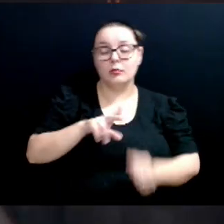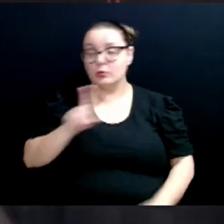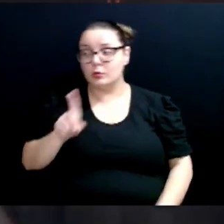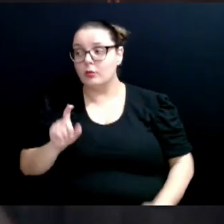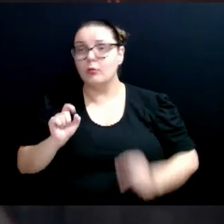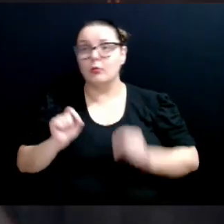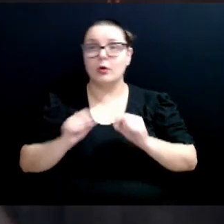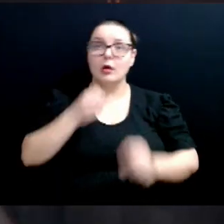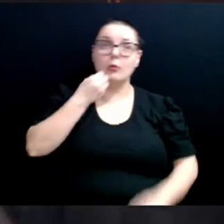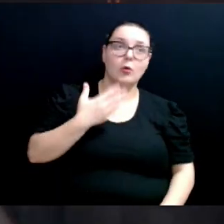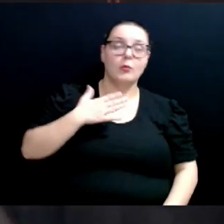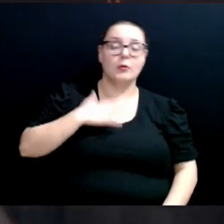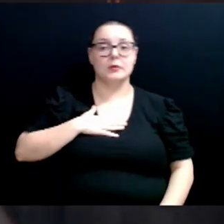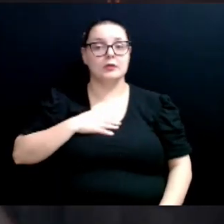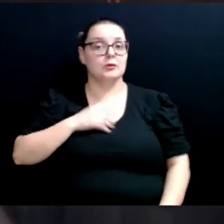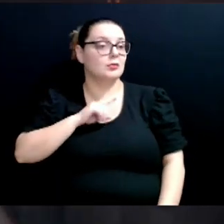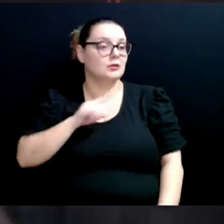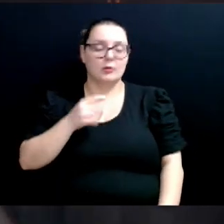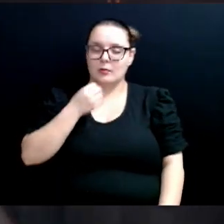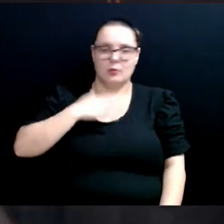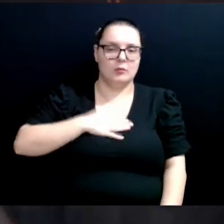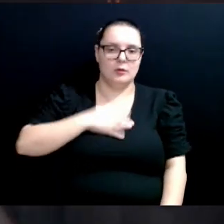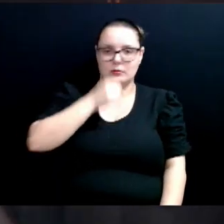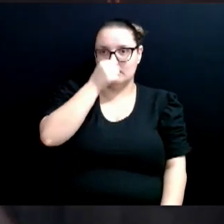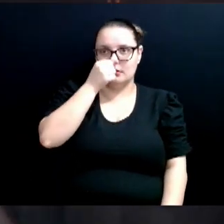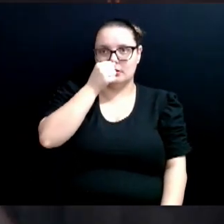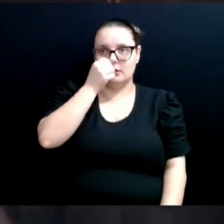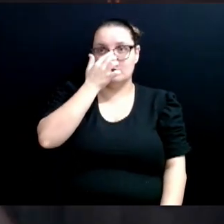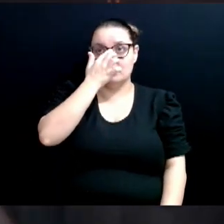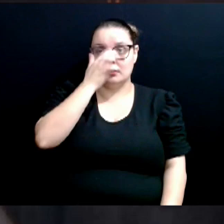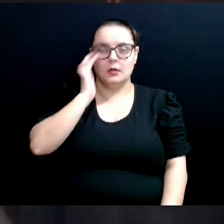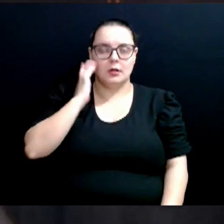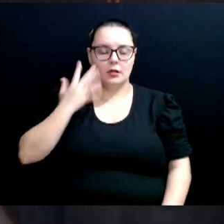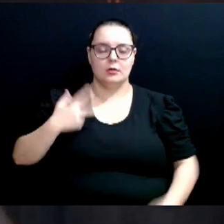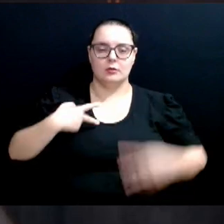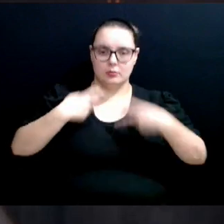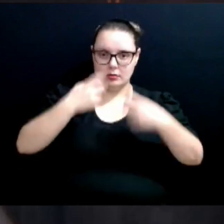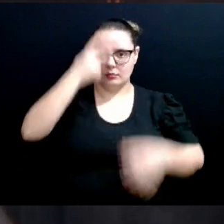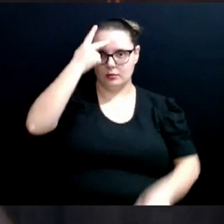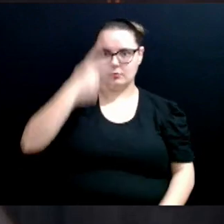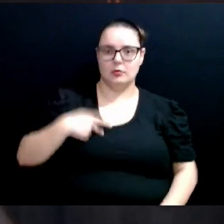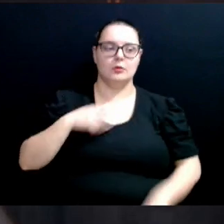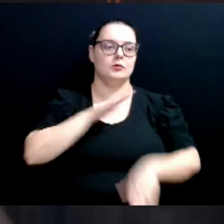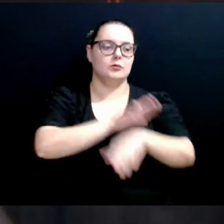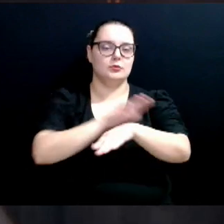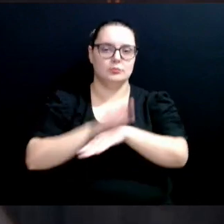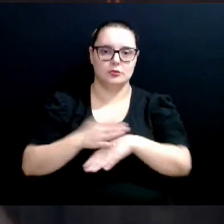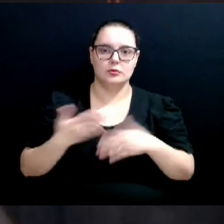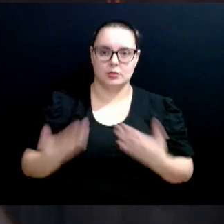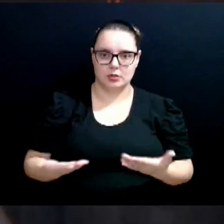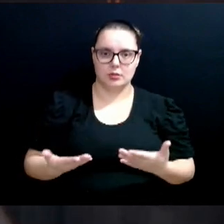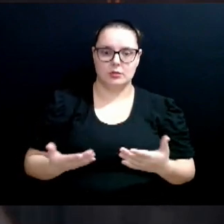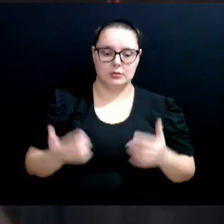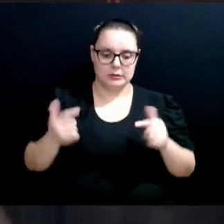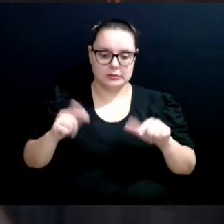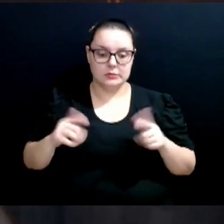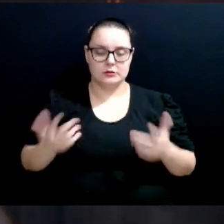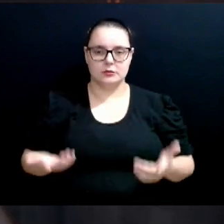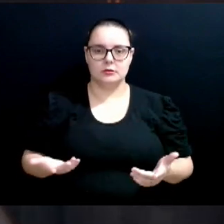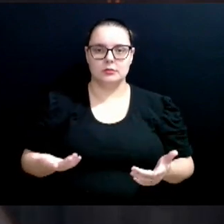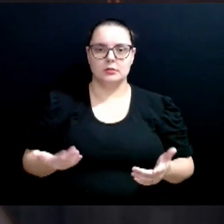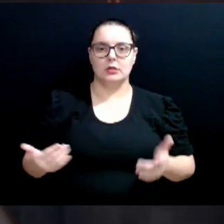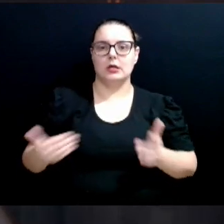não é razoável para mim. Então, eu acho que o autoconhecimento é algo que nos ajuda muito nesse lugar, né? Até aqui, então,